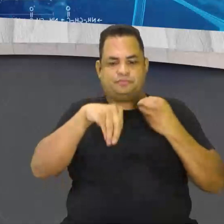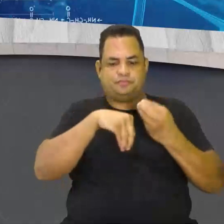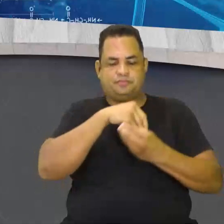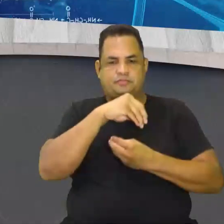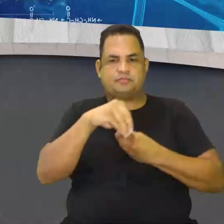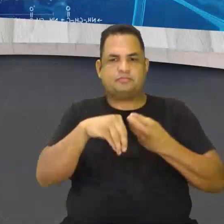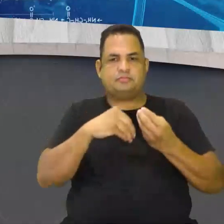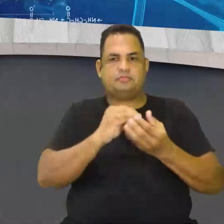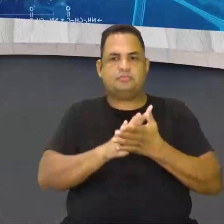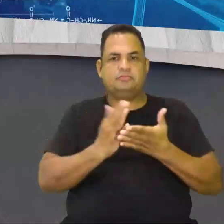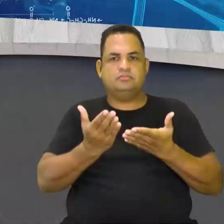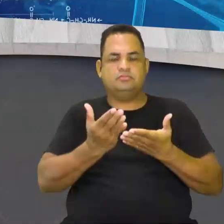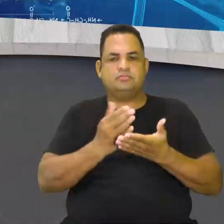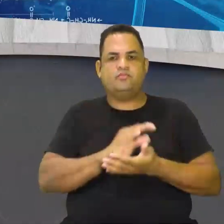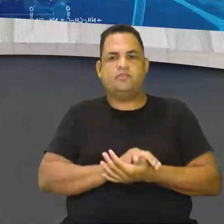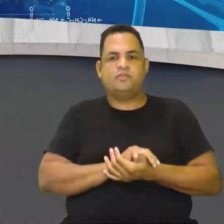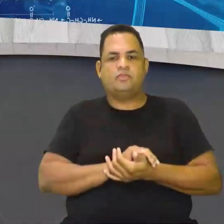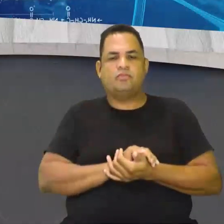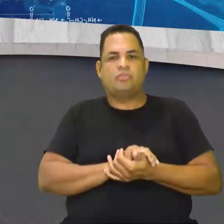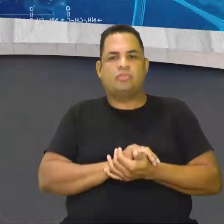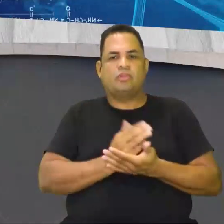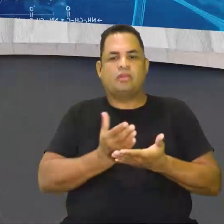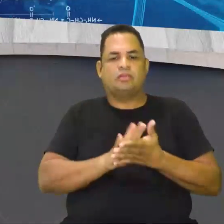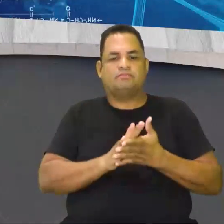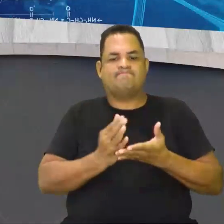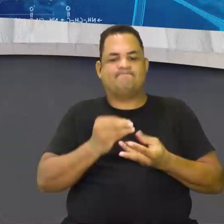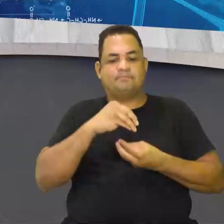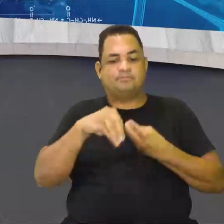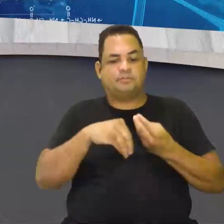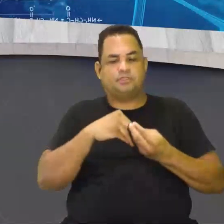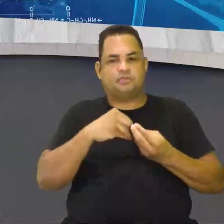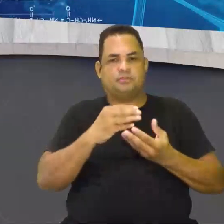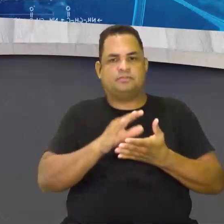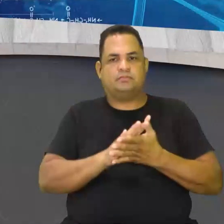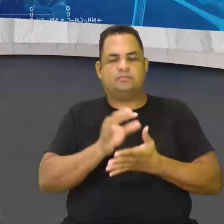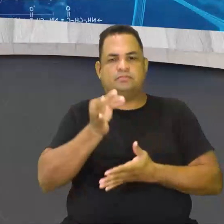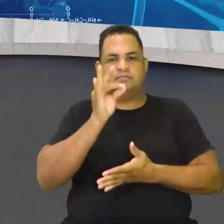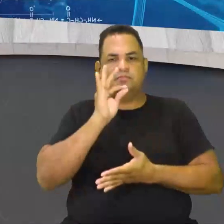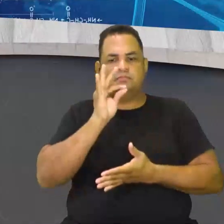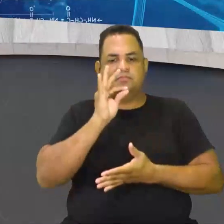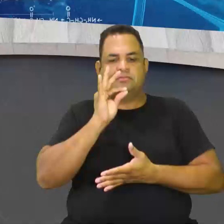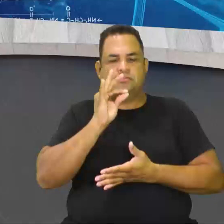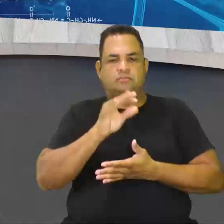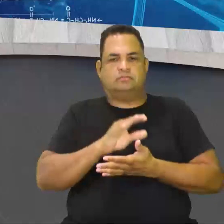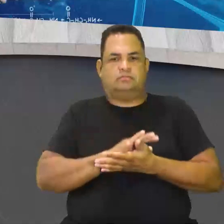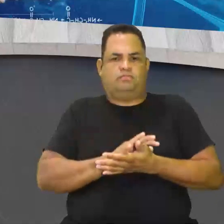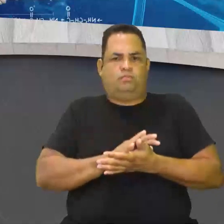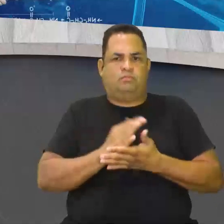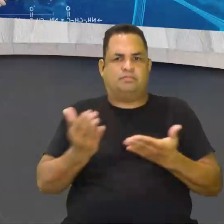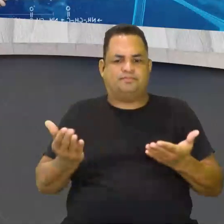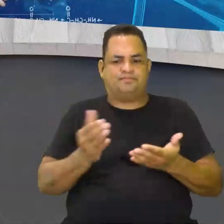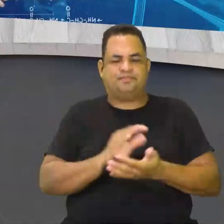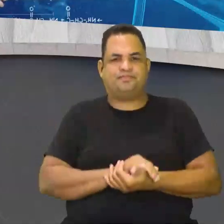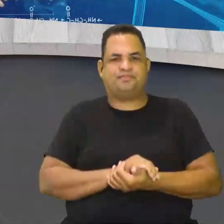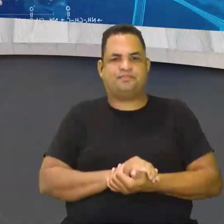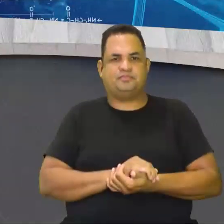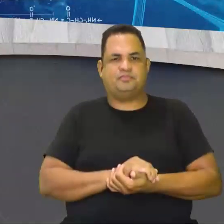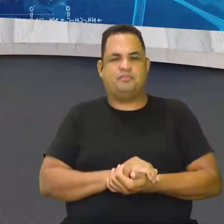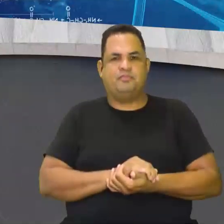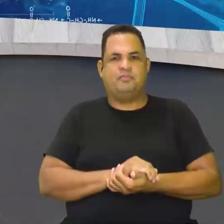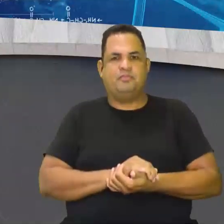E aí o café em água fria, você não consegue obter um bom